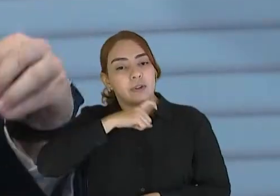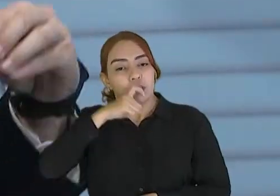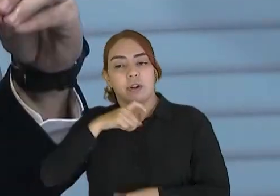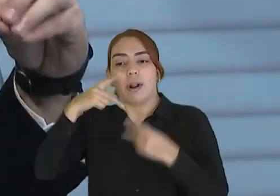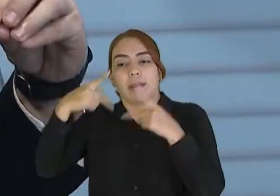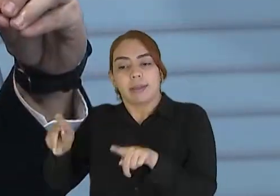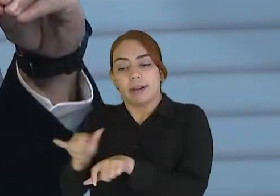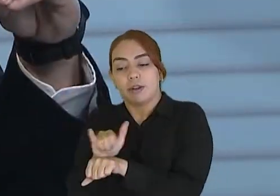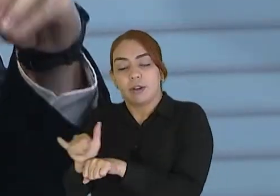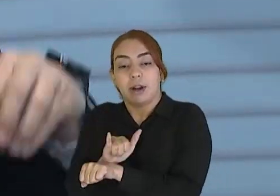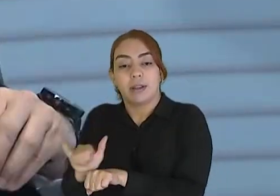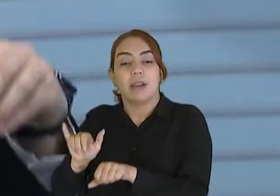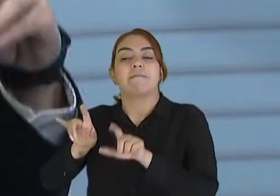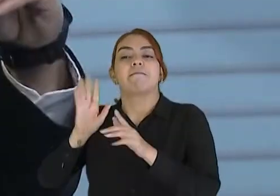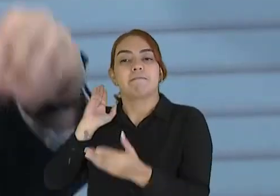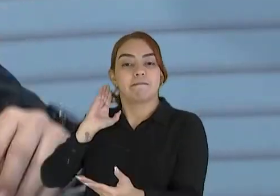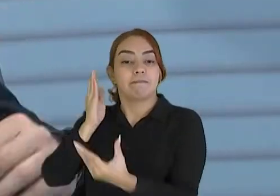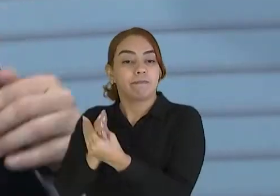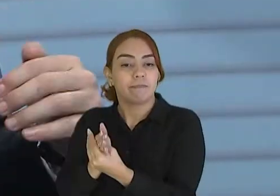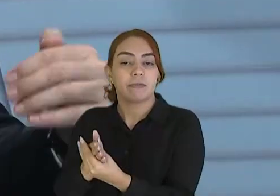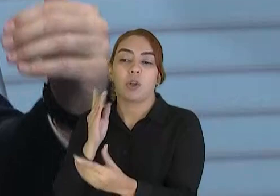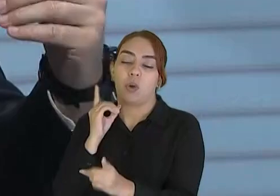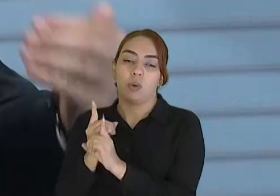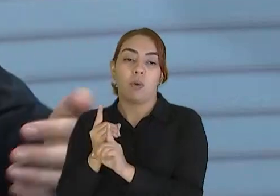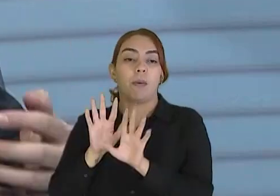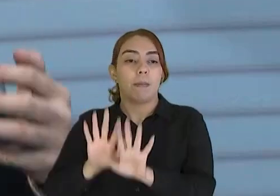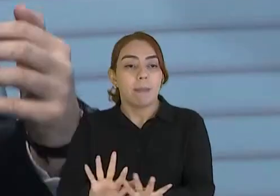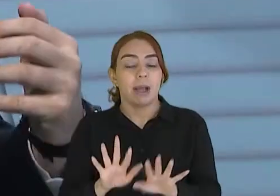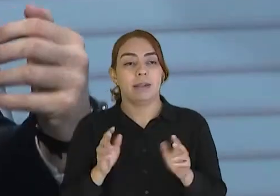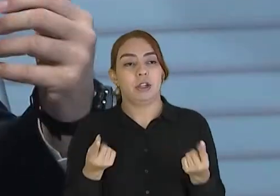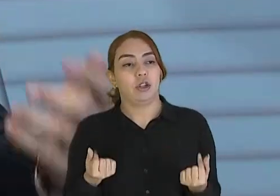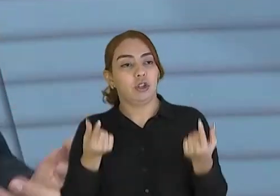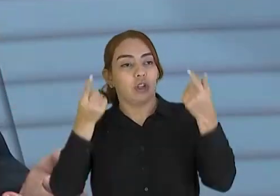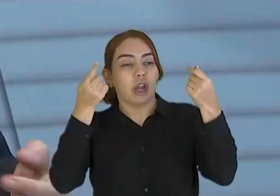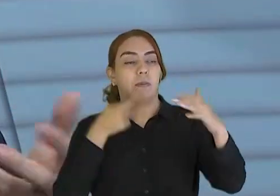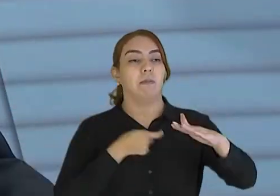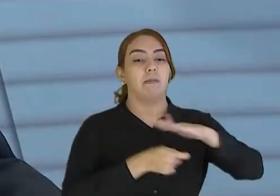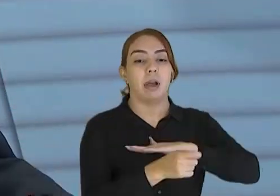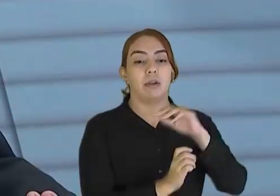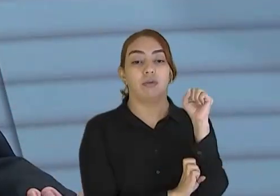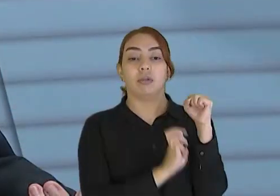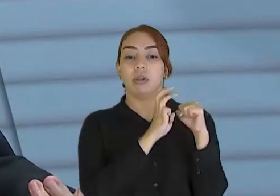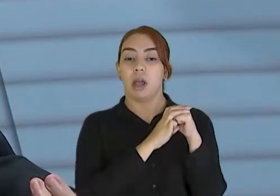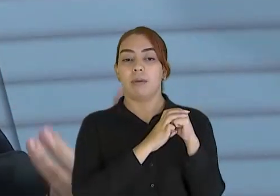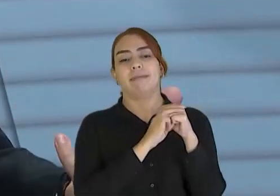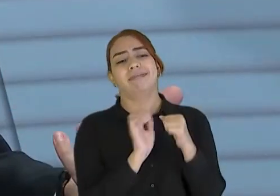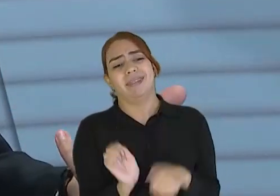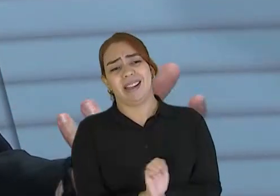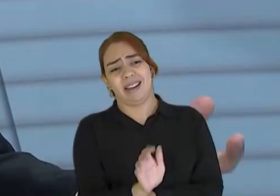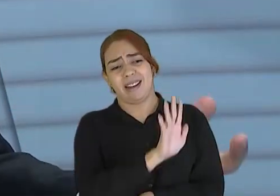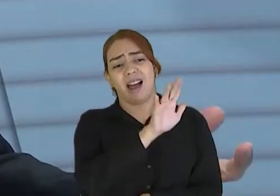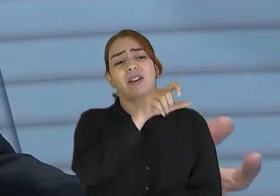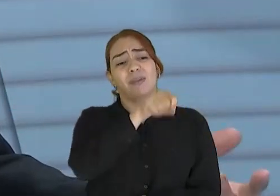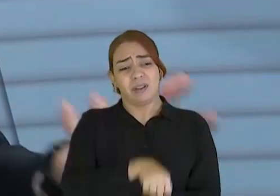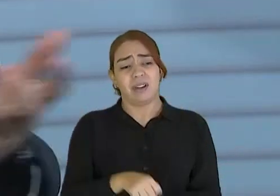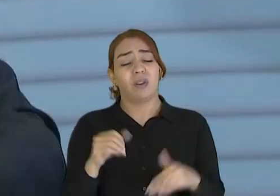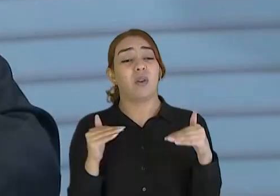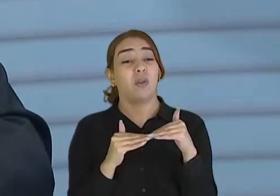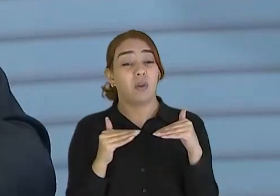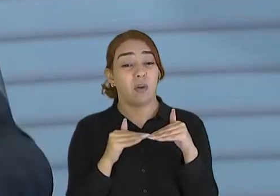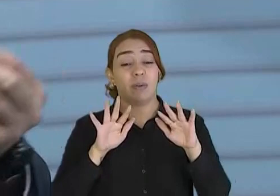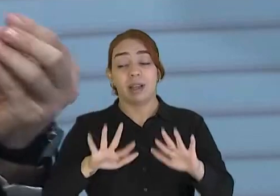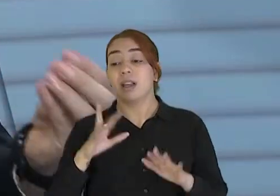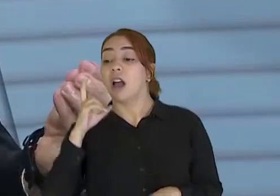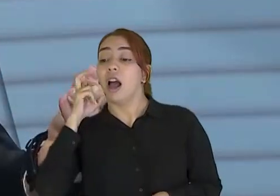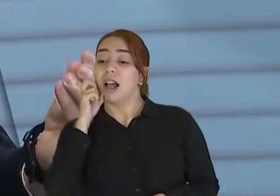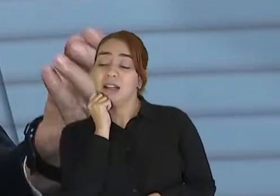lógico, investir em sustentabilidade, meio ambiente, numa produção ecológica, numa produção sustentável, é caro. E isso contrapõe o que é o interesse dos